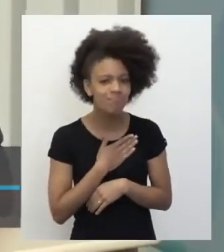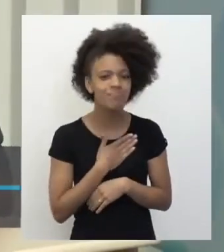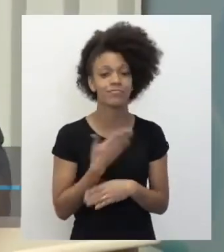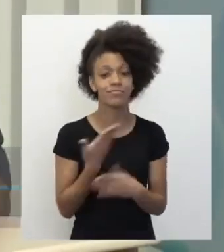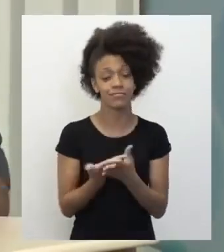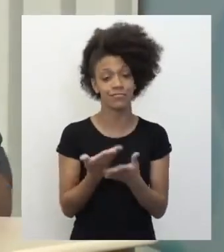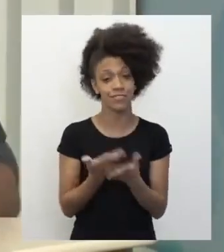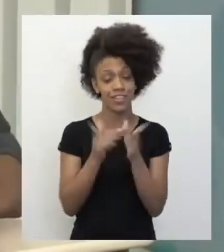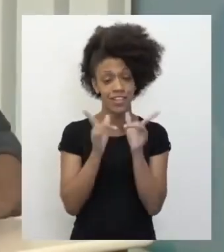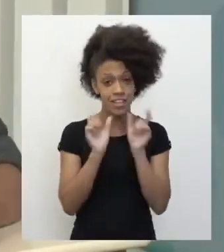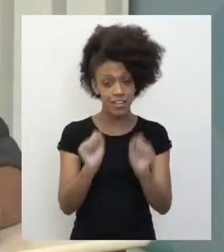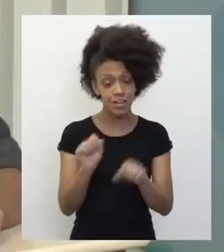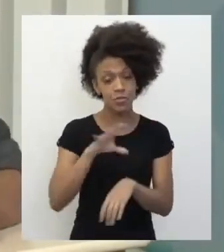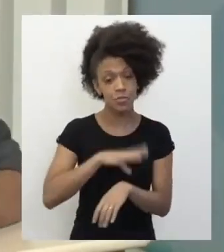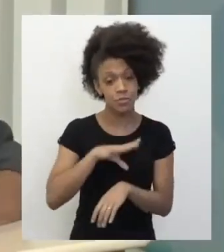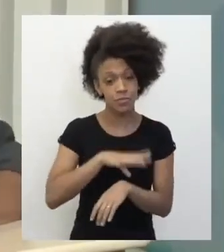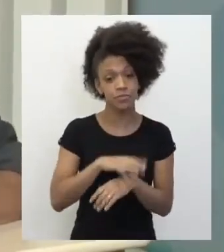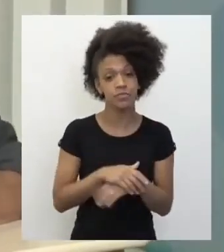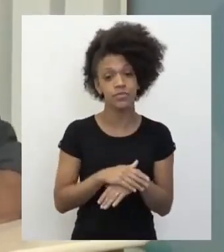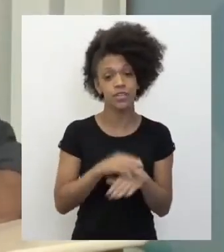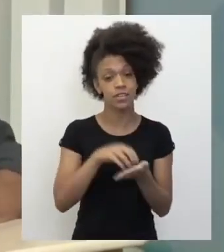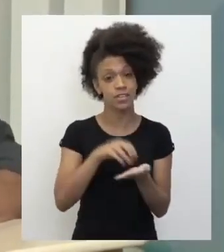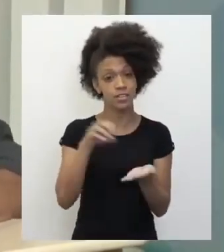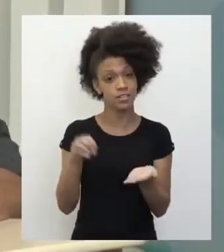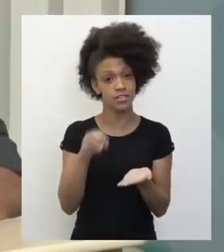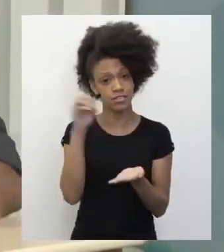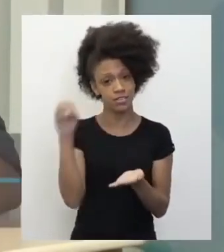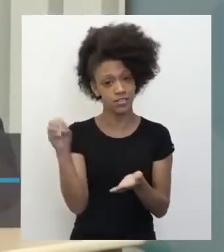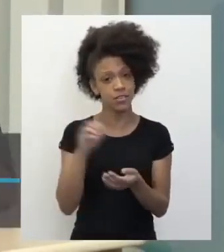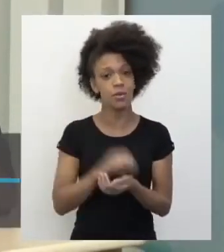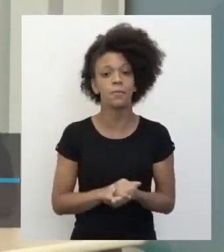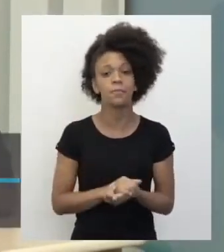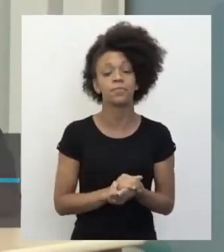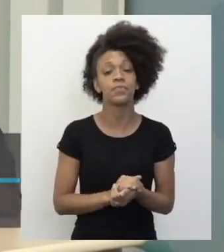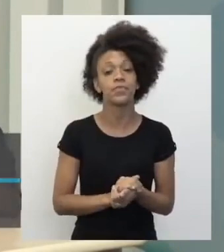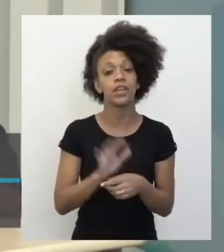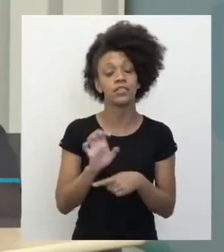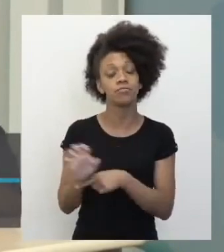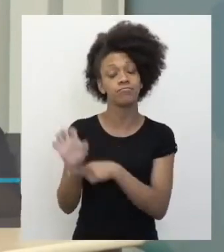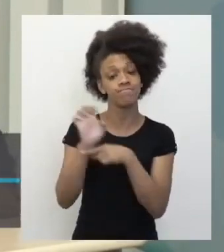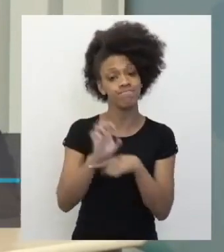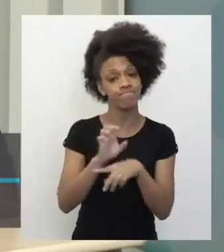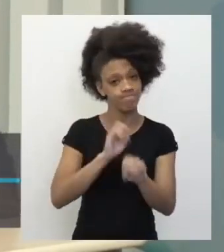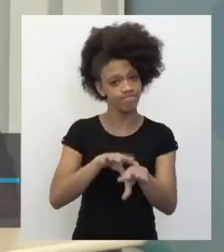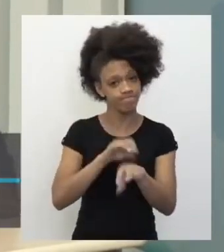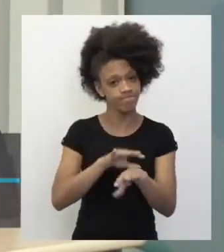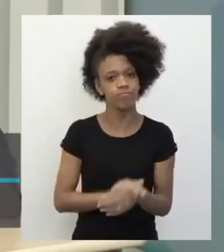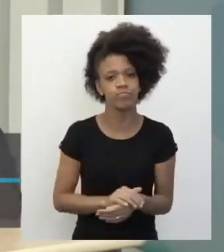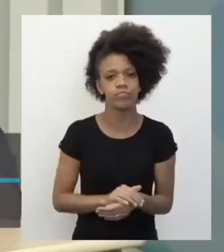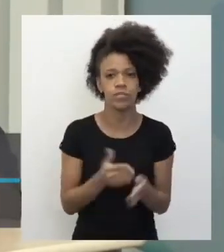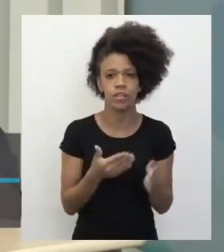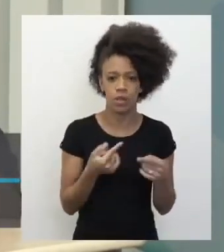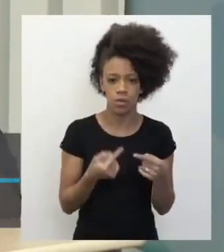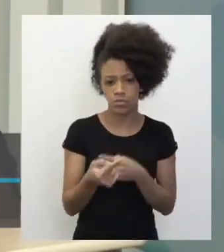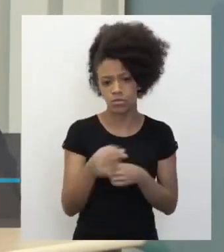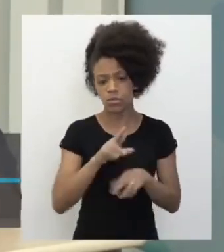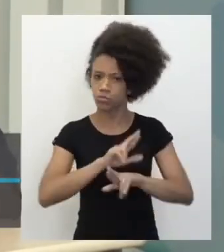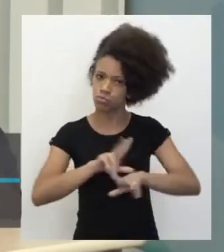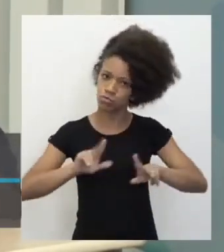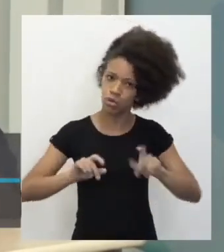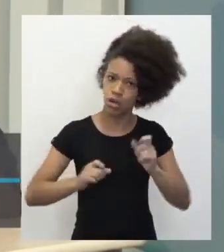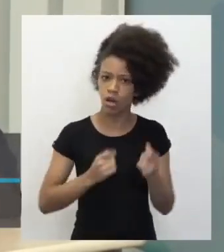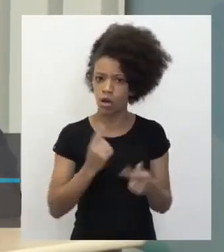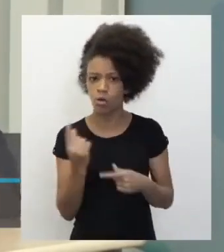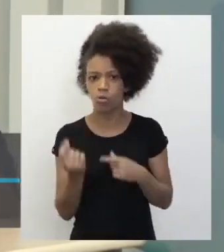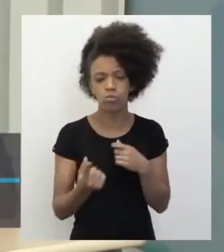de língua portuguesa via Centro de Mídias da Educação do Estado de São Paulo. Essa semana foi uma semana diferente, algumas escolas estão voltando de